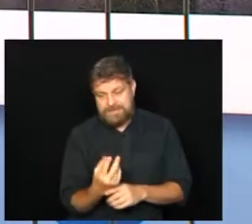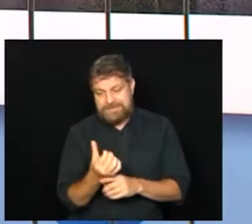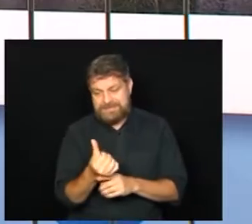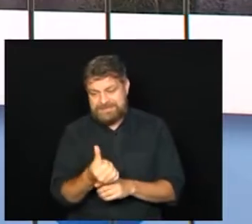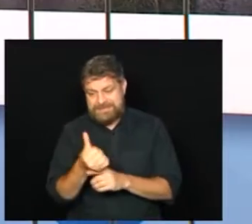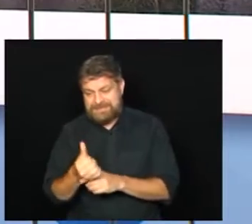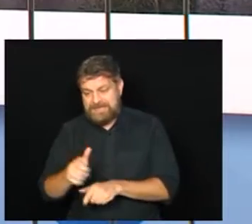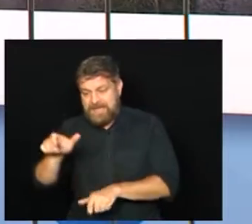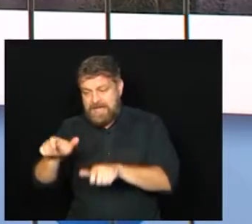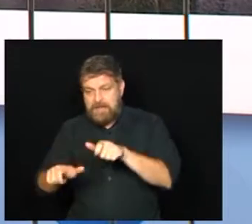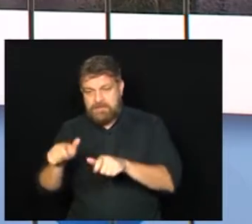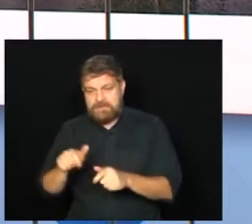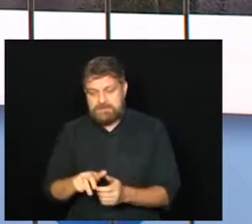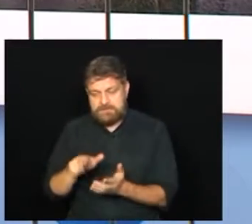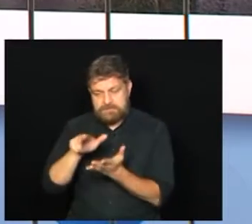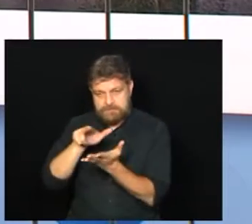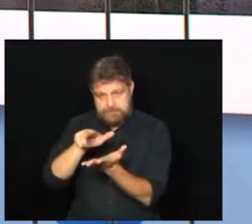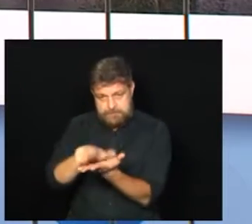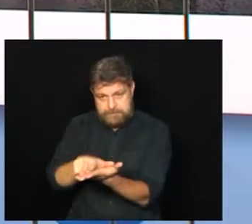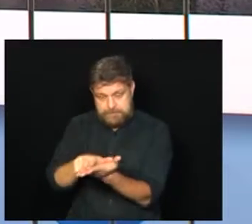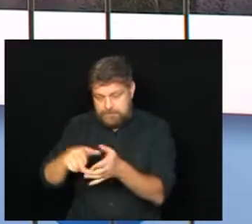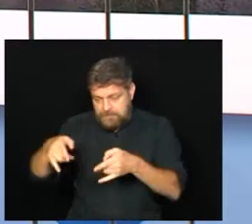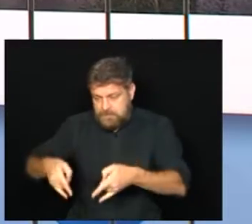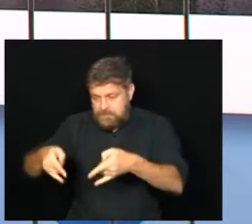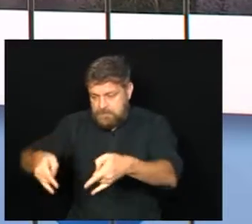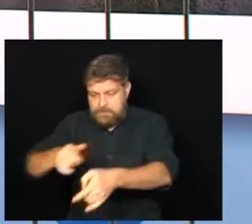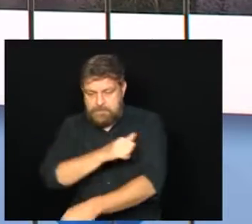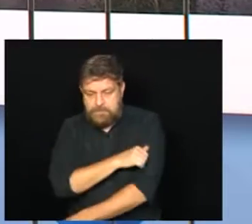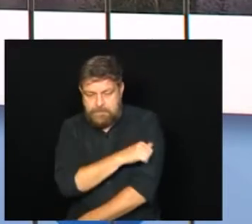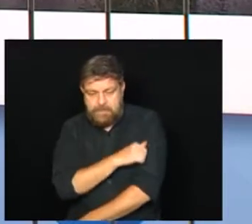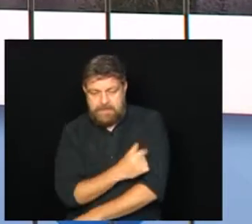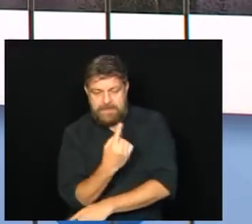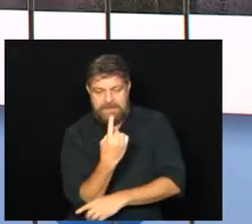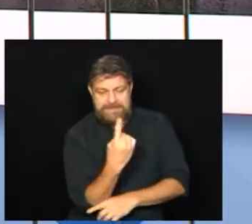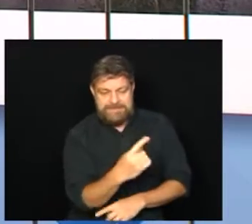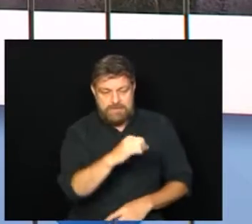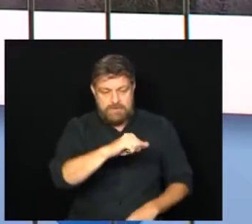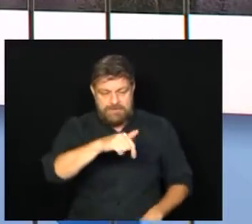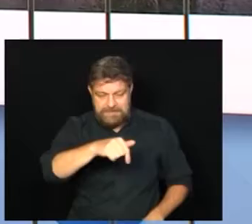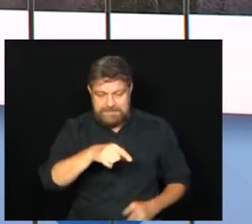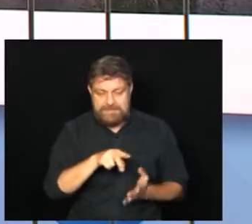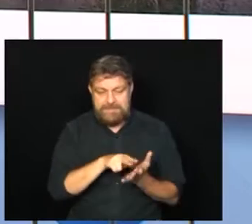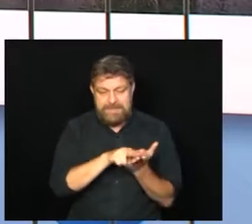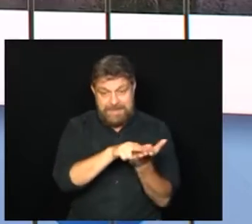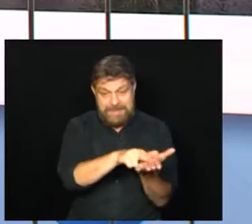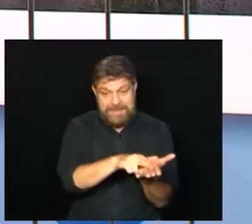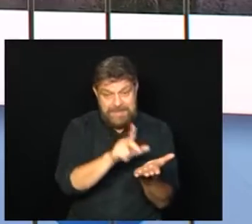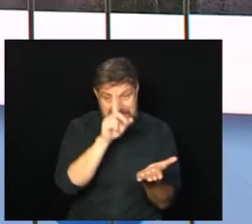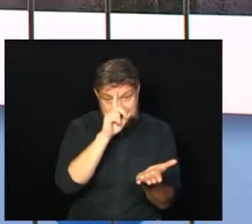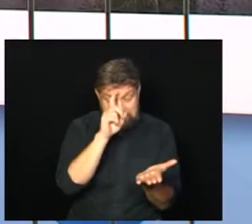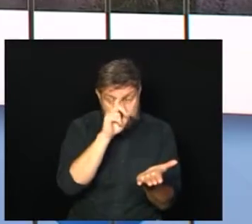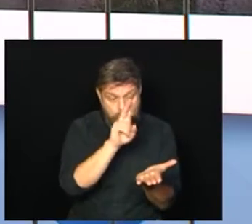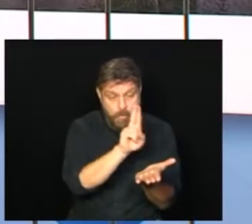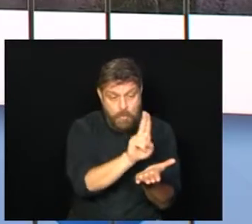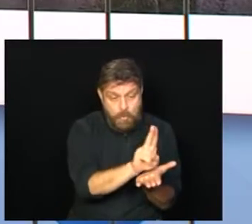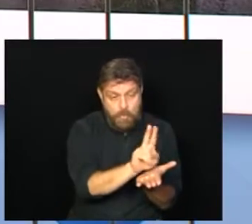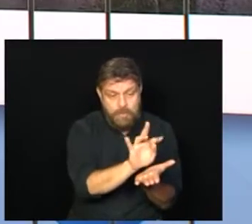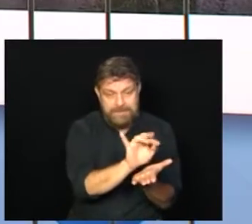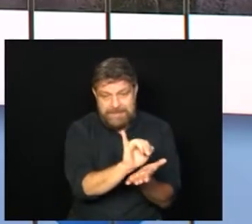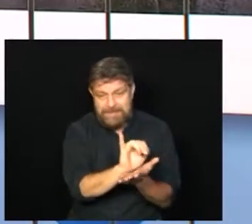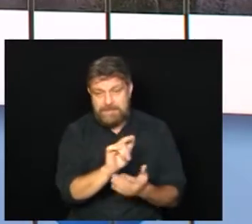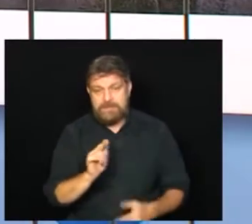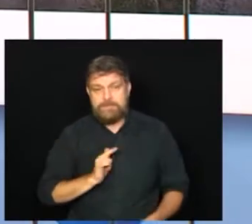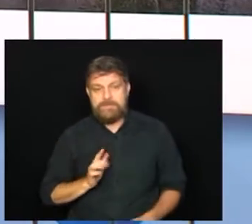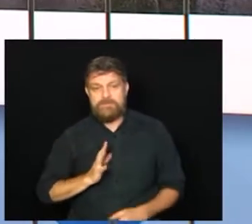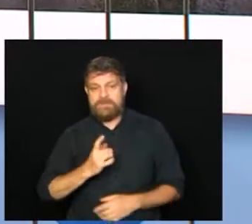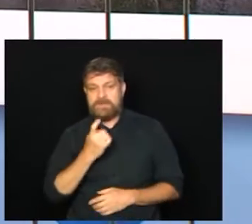266 pacientes internados em enfermaria e 197 em leitos de UTI Covid. Faz tempo que Campinas não tinha